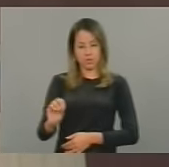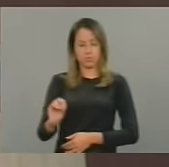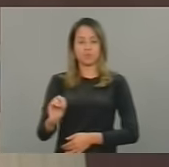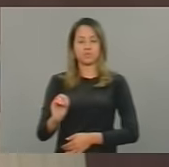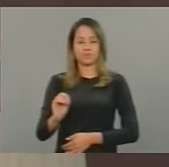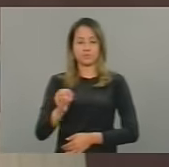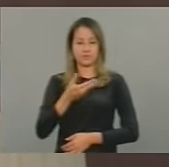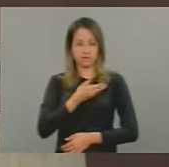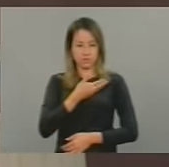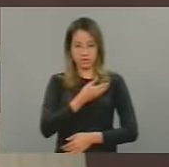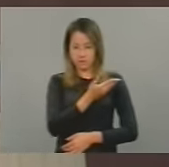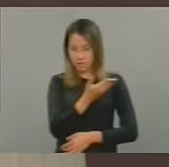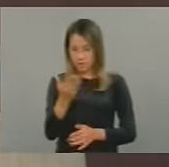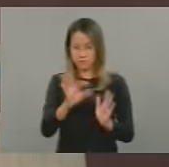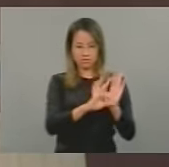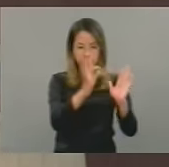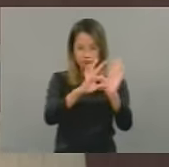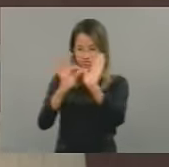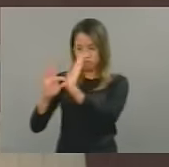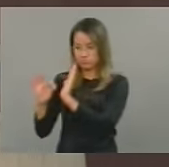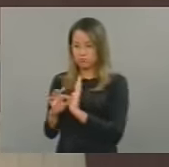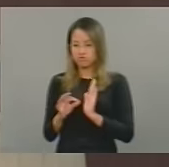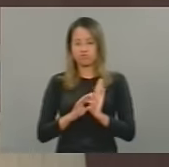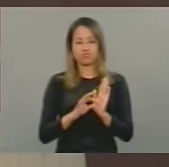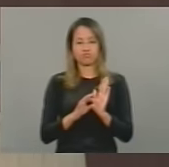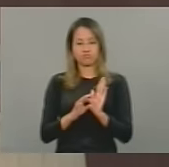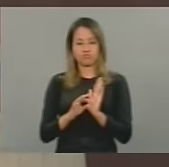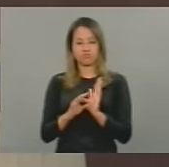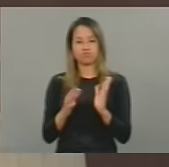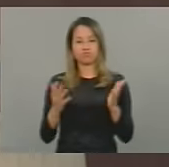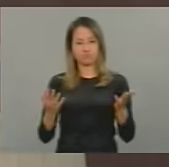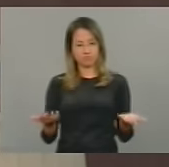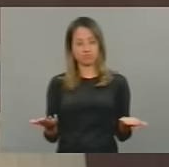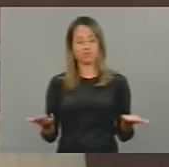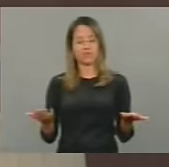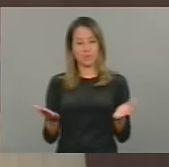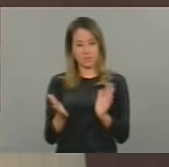companheiras que escreveram na história do Brasil um